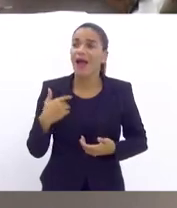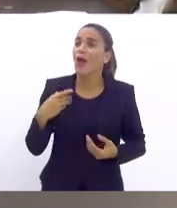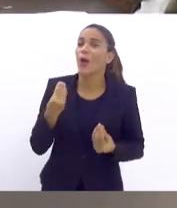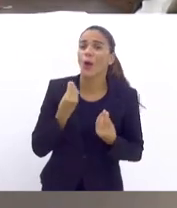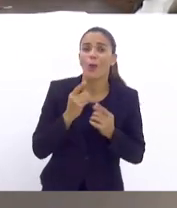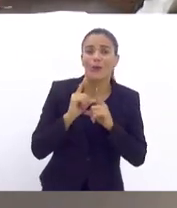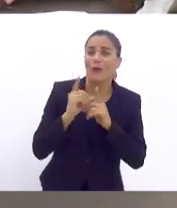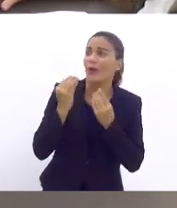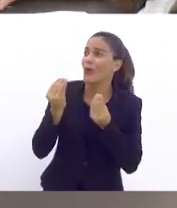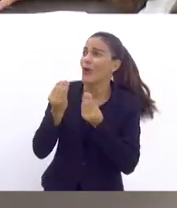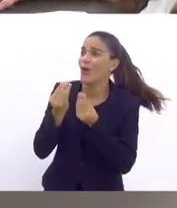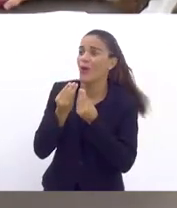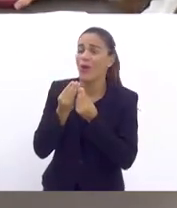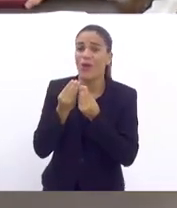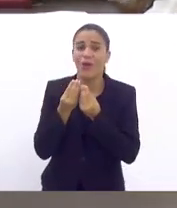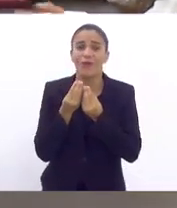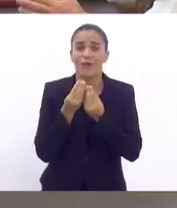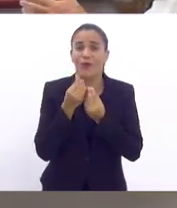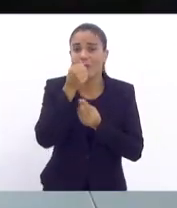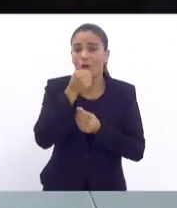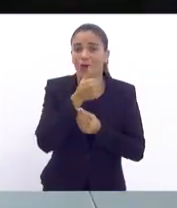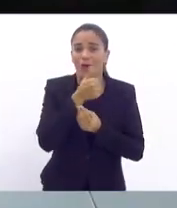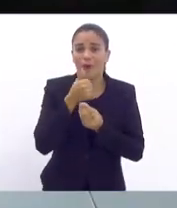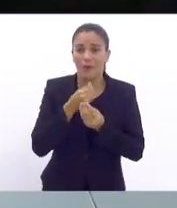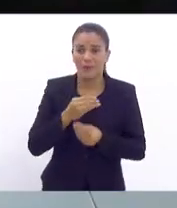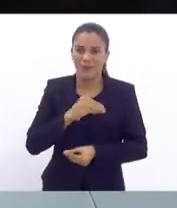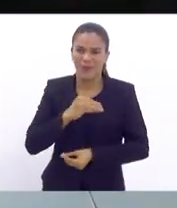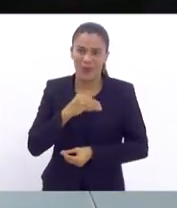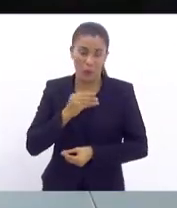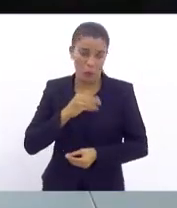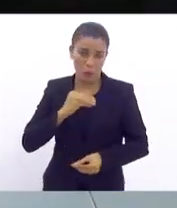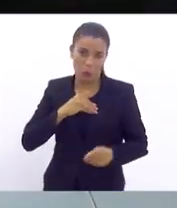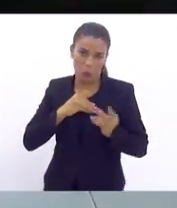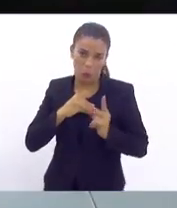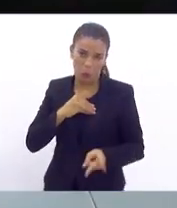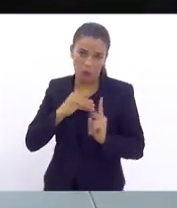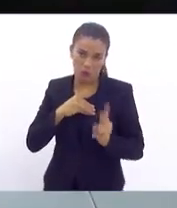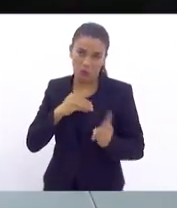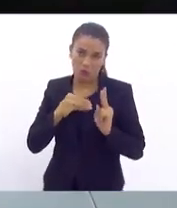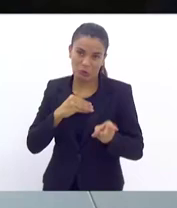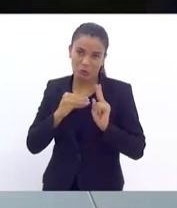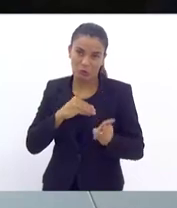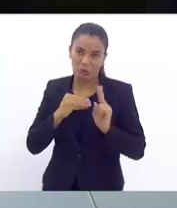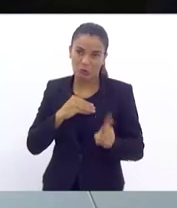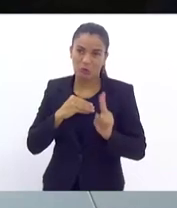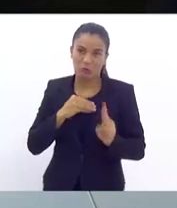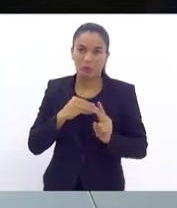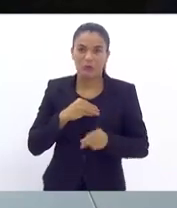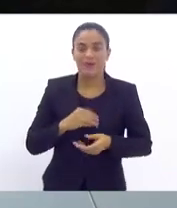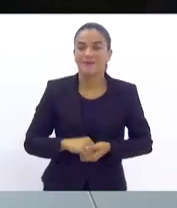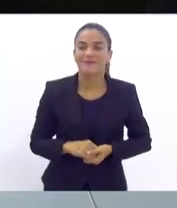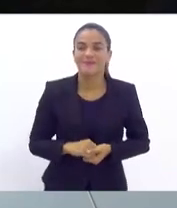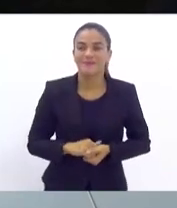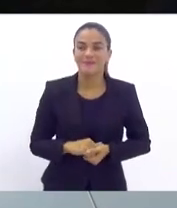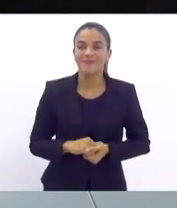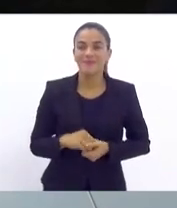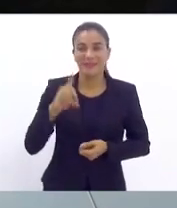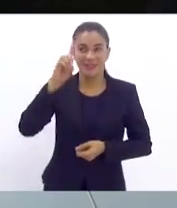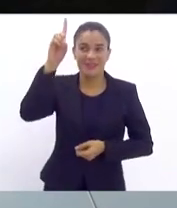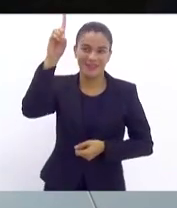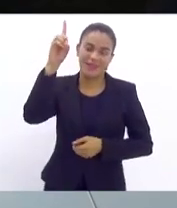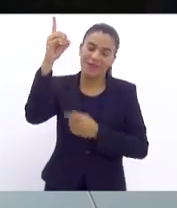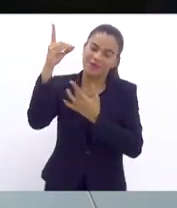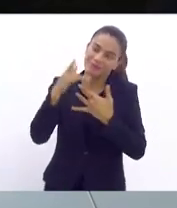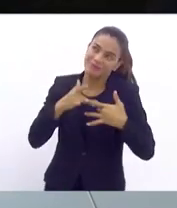não irei me confessar eu posso carregar meus pecados mais tempo e você tem certeza que Deus